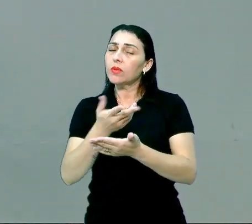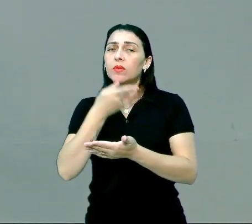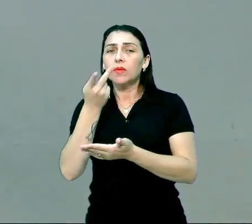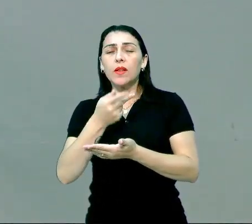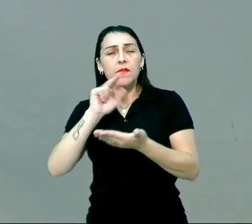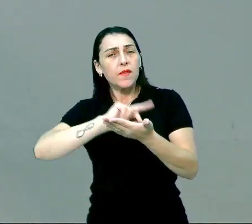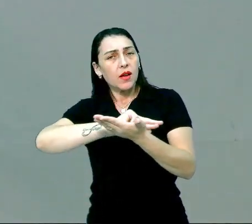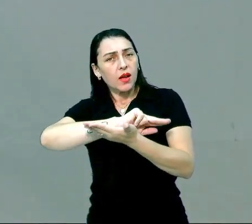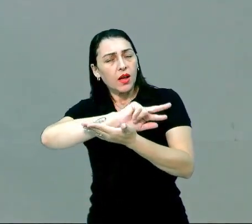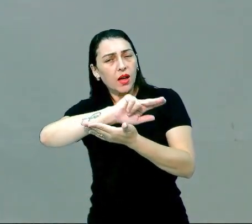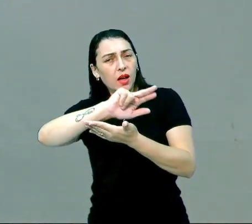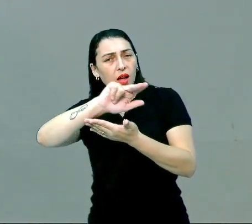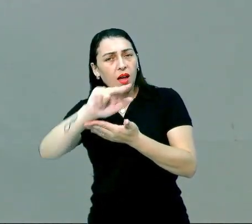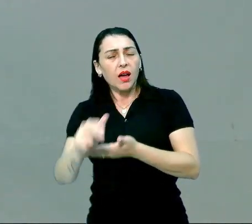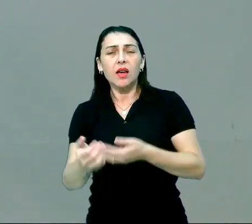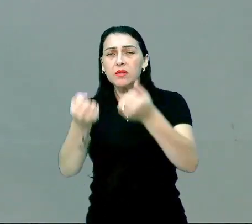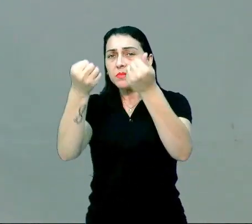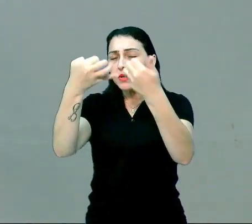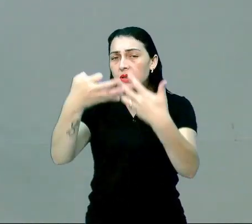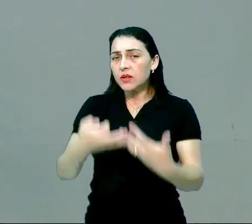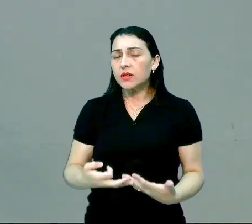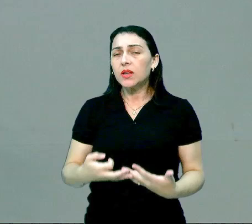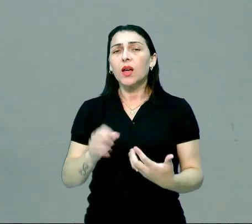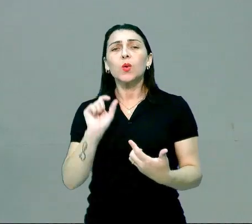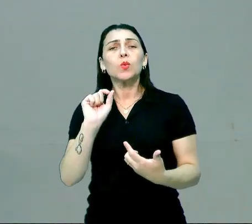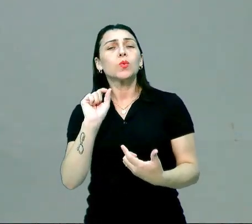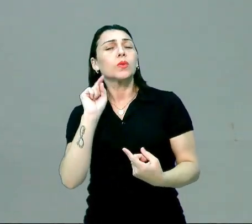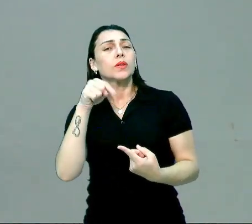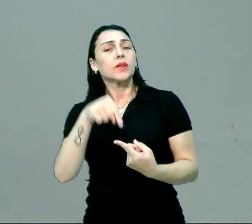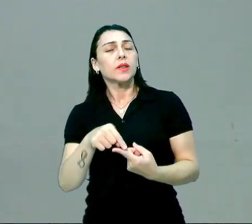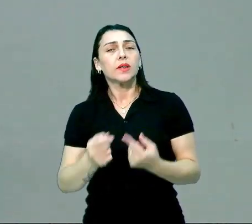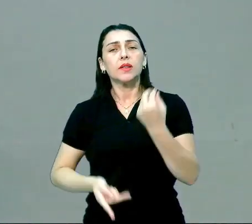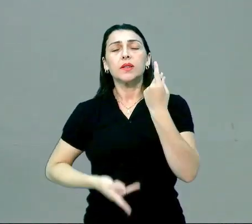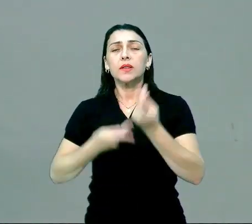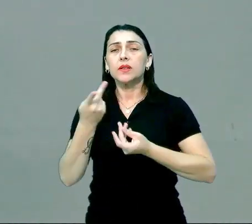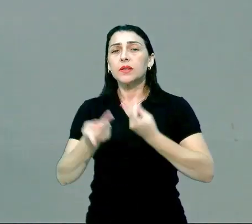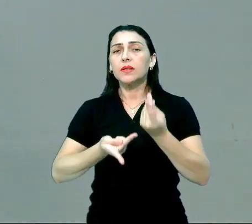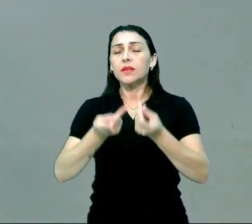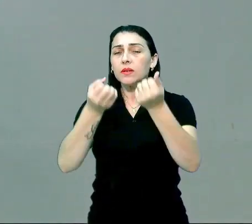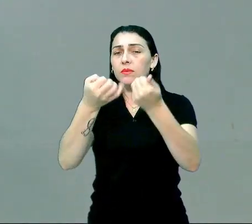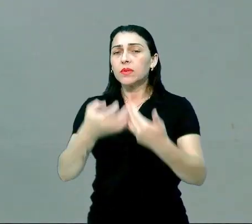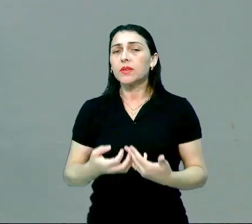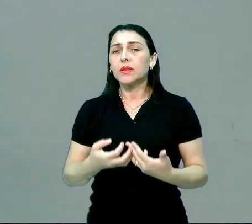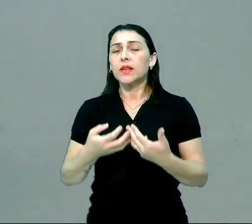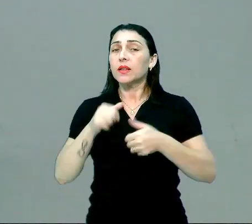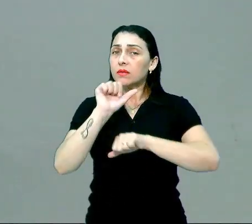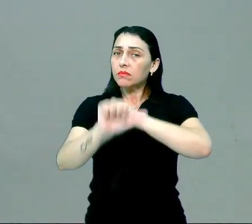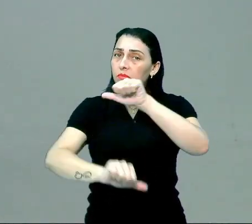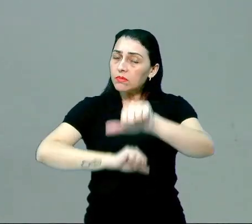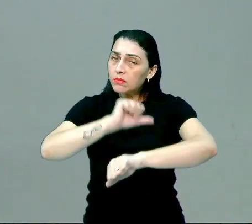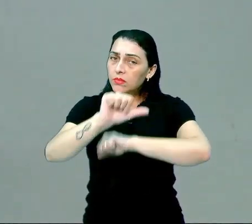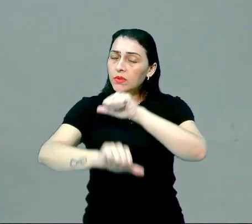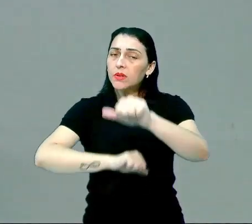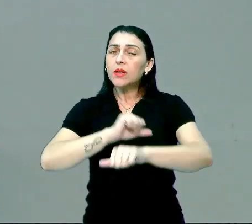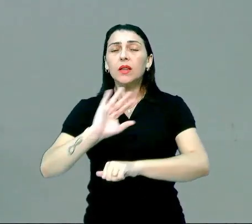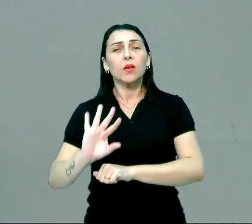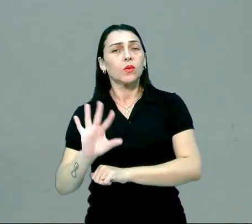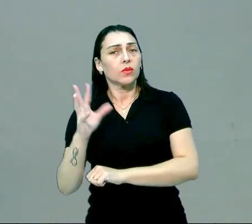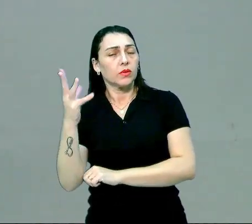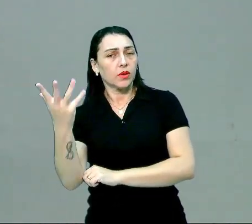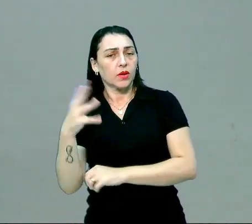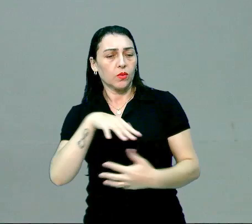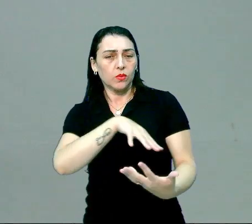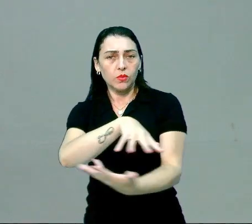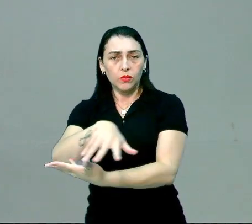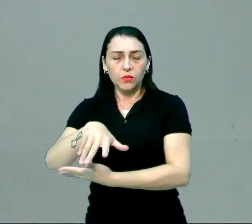fiz vários comentários no sentido de dizer que essas transformações que ocorrem